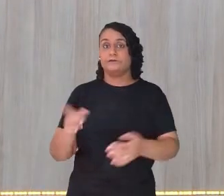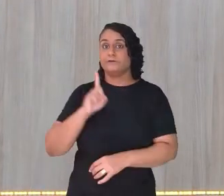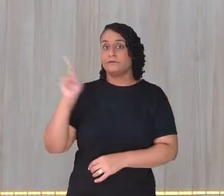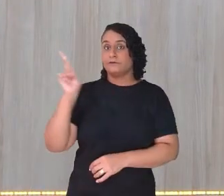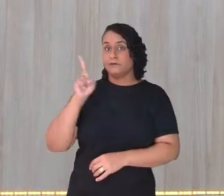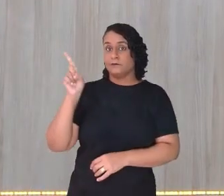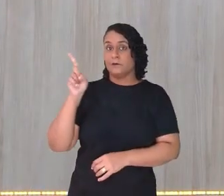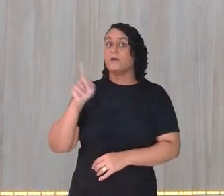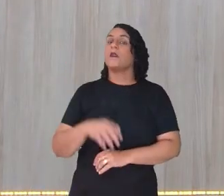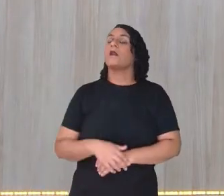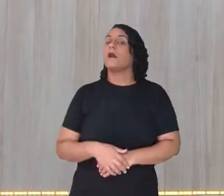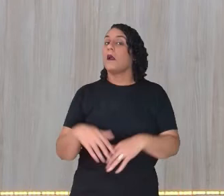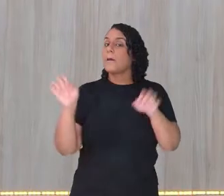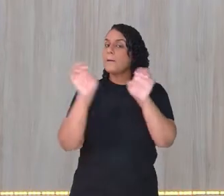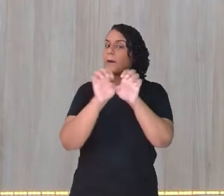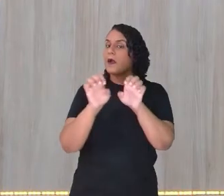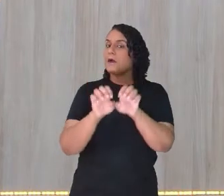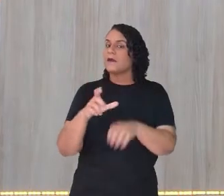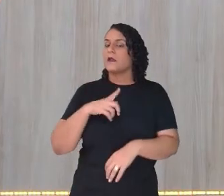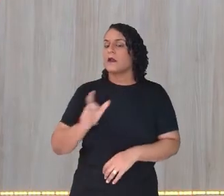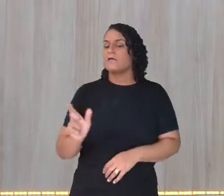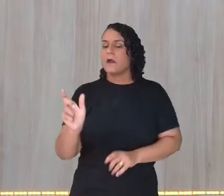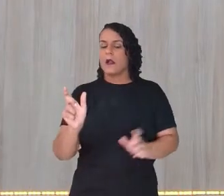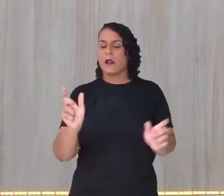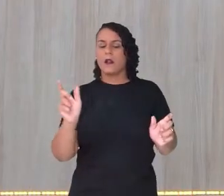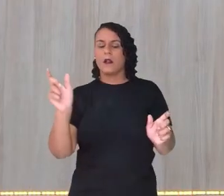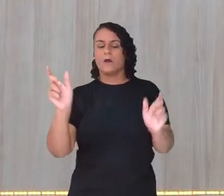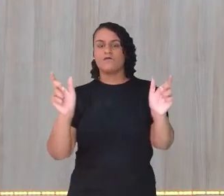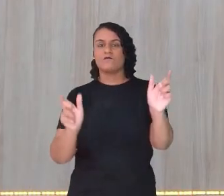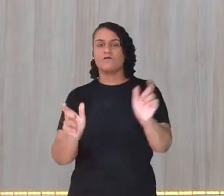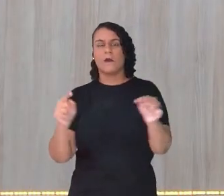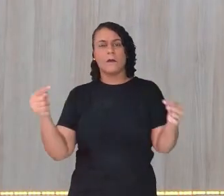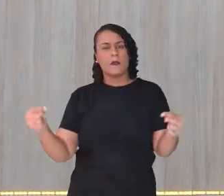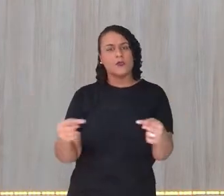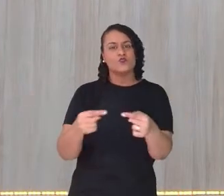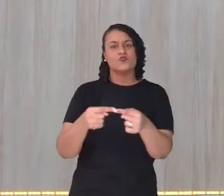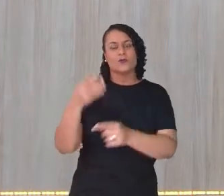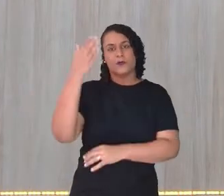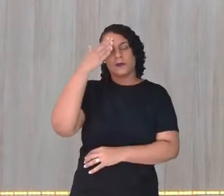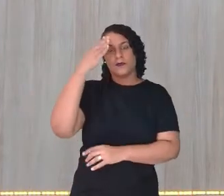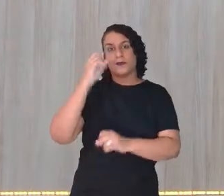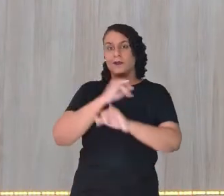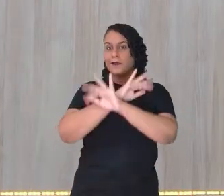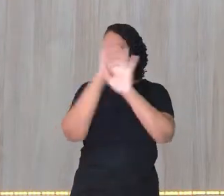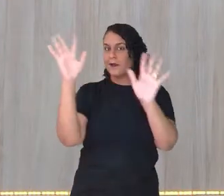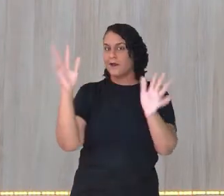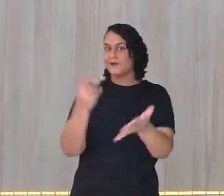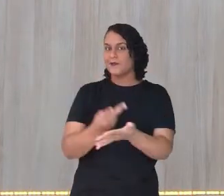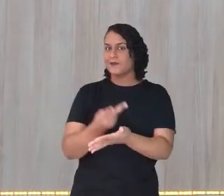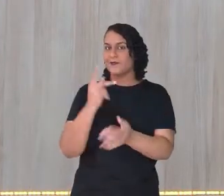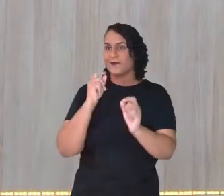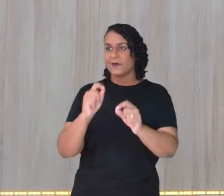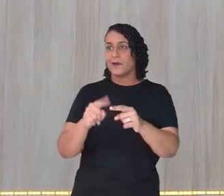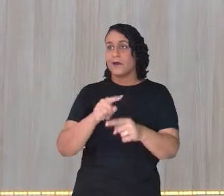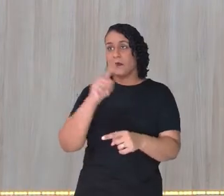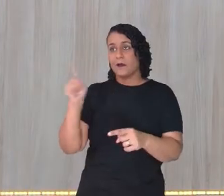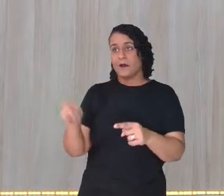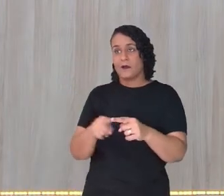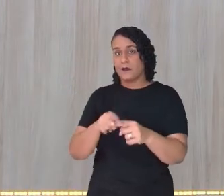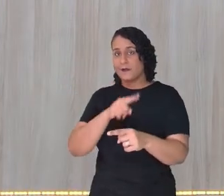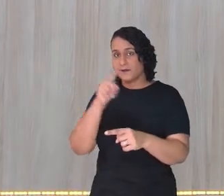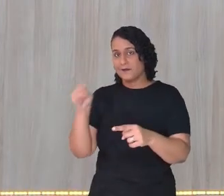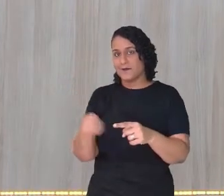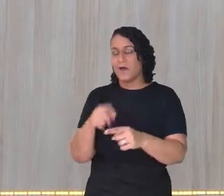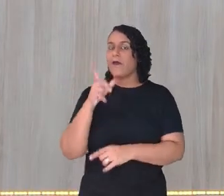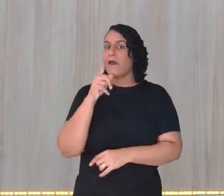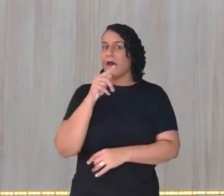vai ter palavrinhas que vão ajudar para a gente entender o que é que está acontecendo. É o ciclo